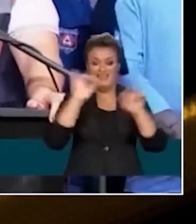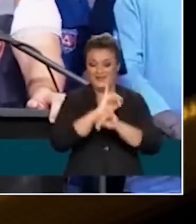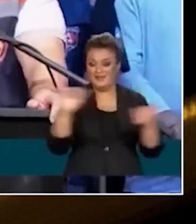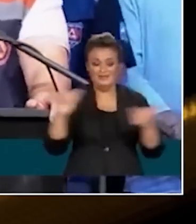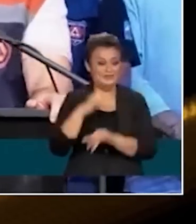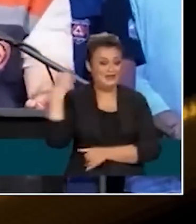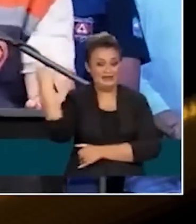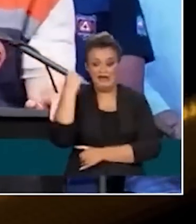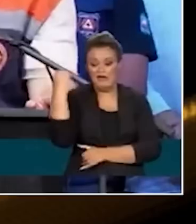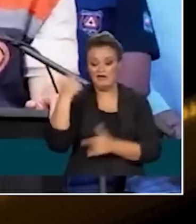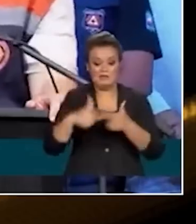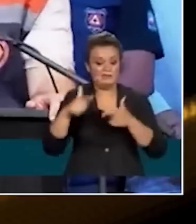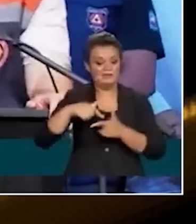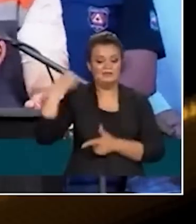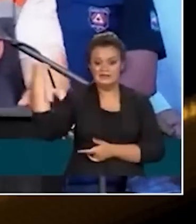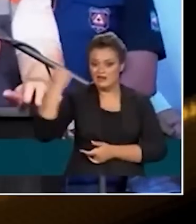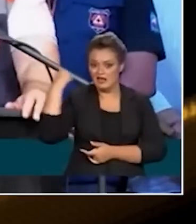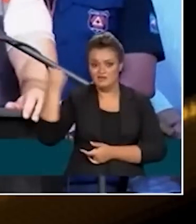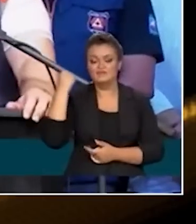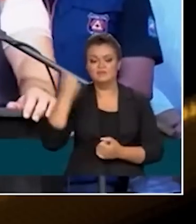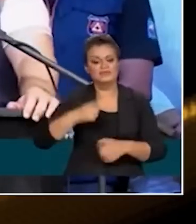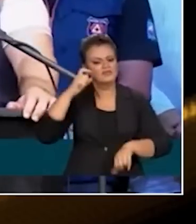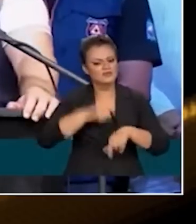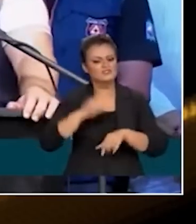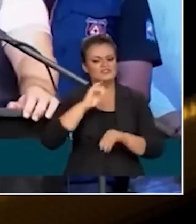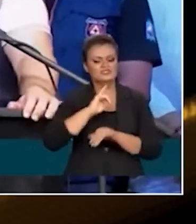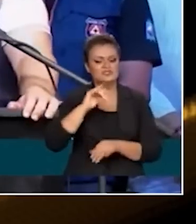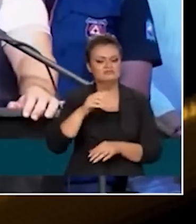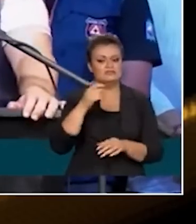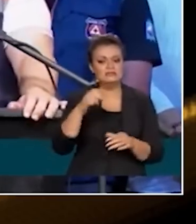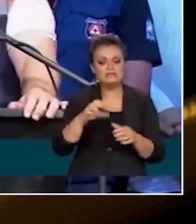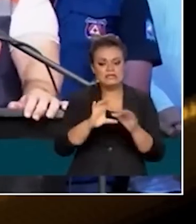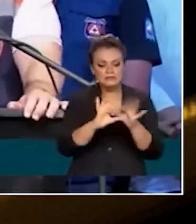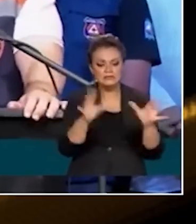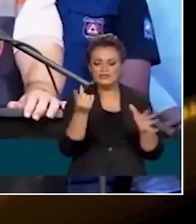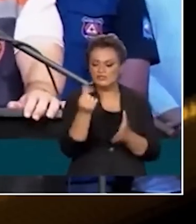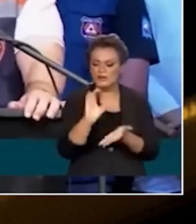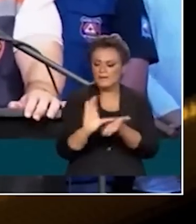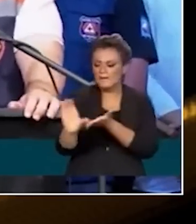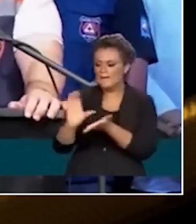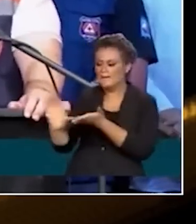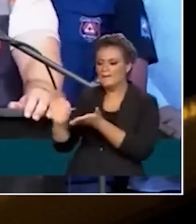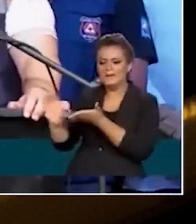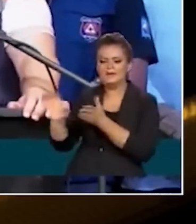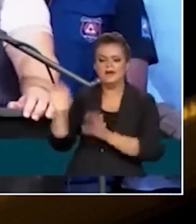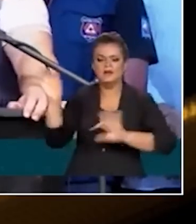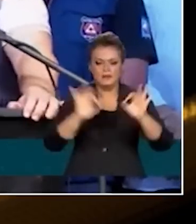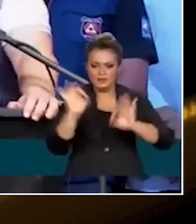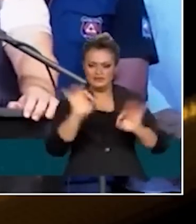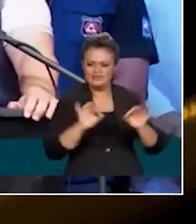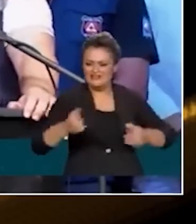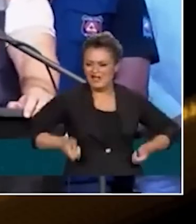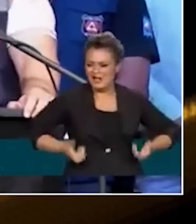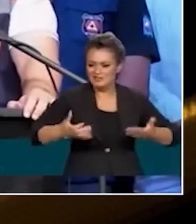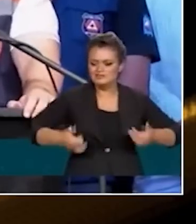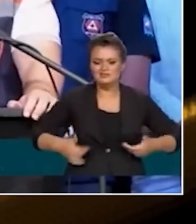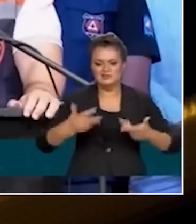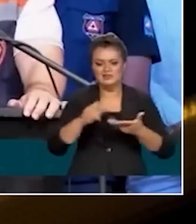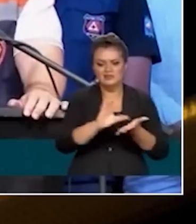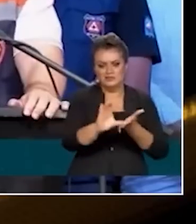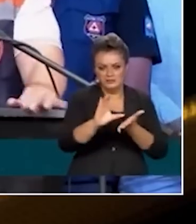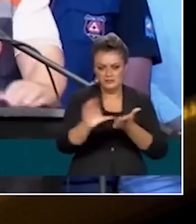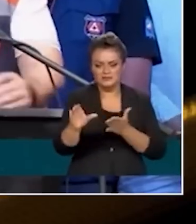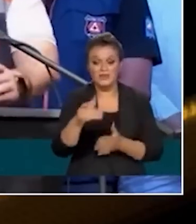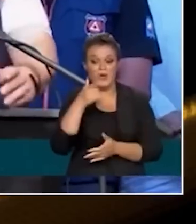é o que o Dória deveria ter assistido antes basta você fazer um grande guerreiro em São Paulo que você